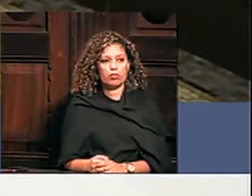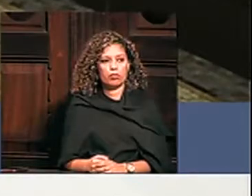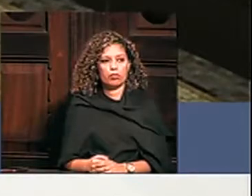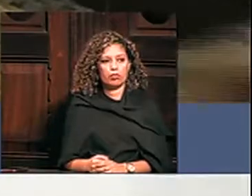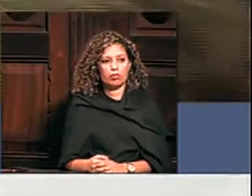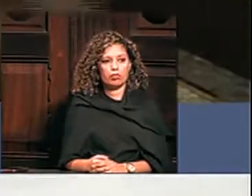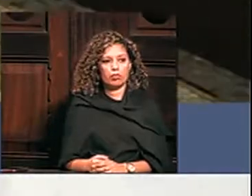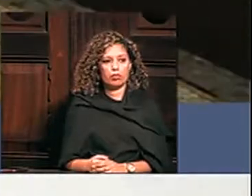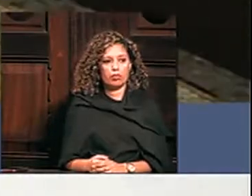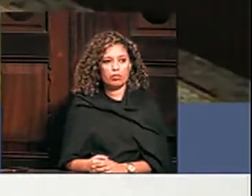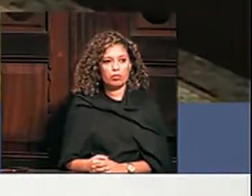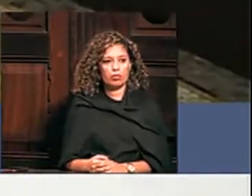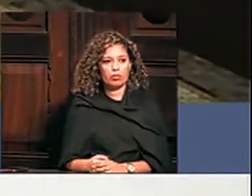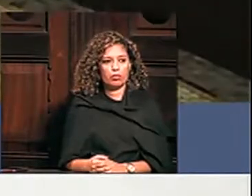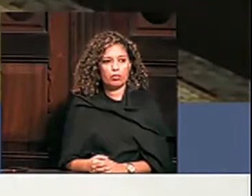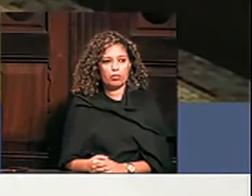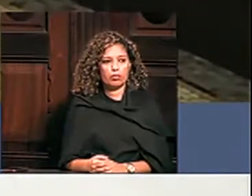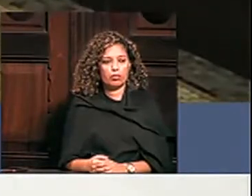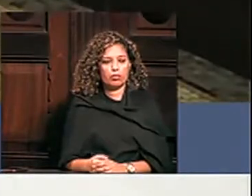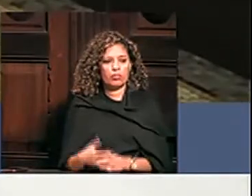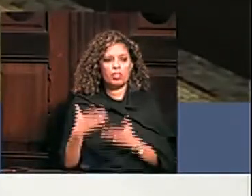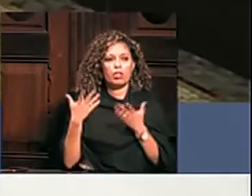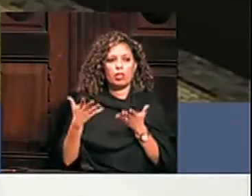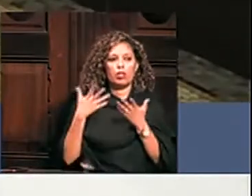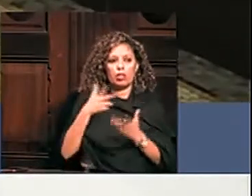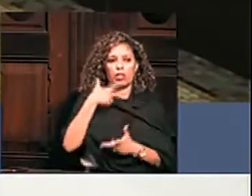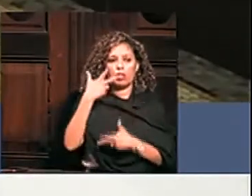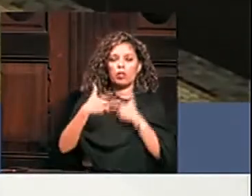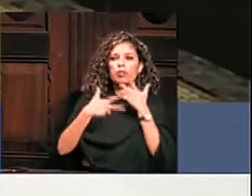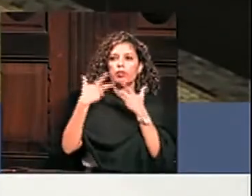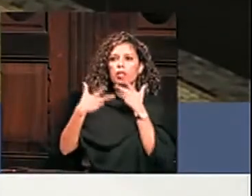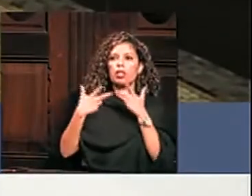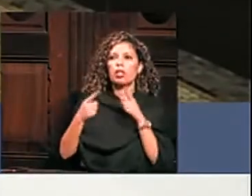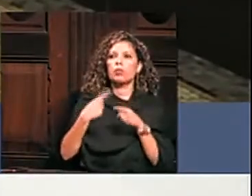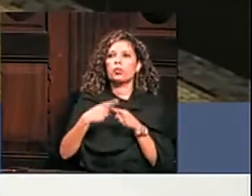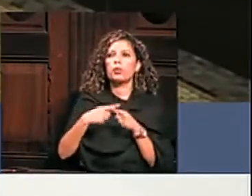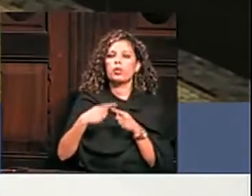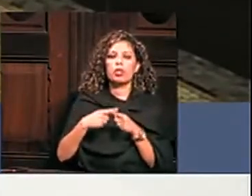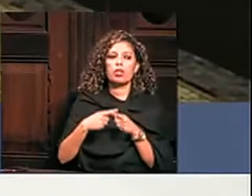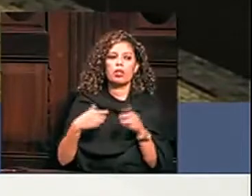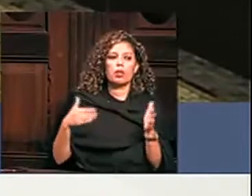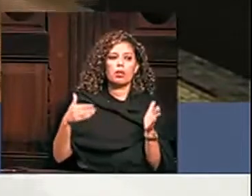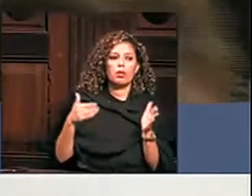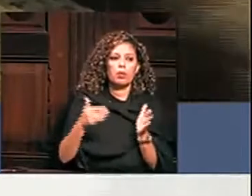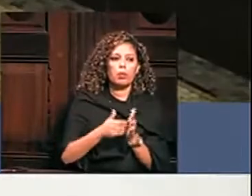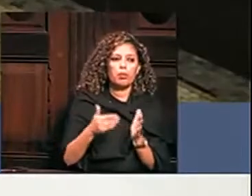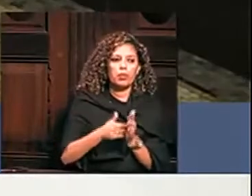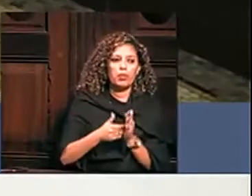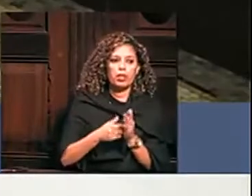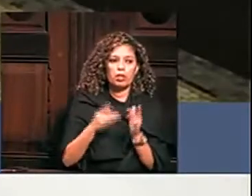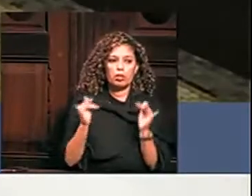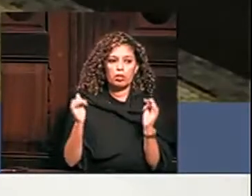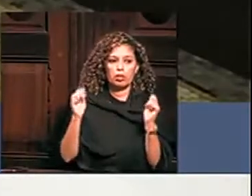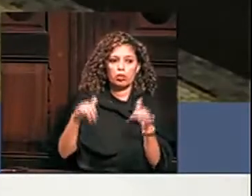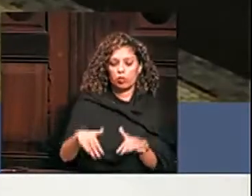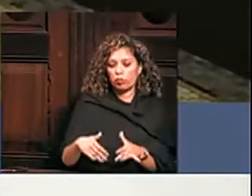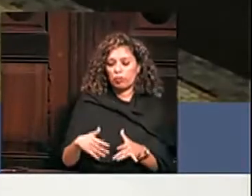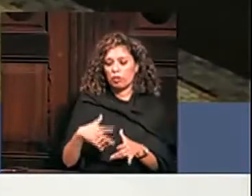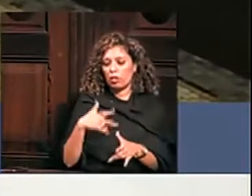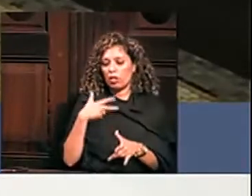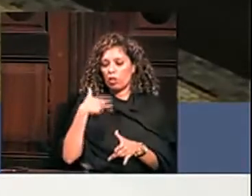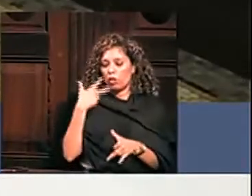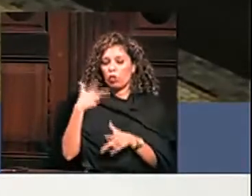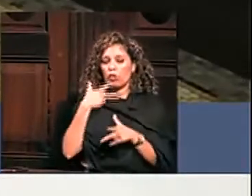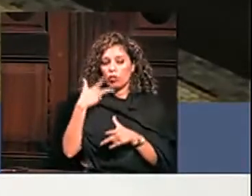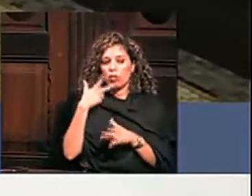ao deputado por que ele me colocou penúltimo na relação de escrito. Mas queria agradecer ao deputado Luiz Paulo por ter cedido a vez